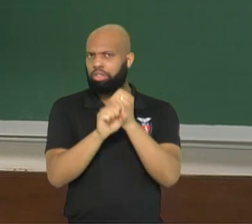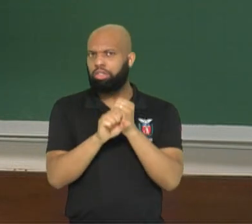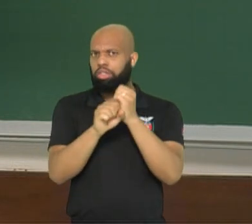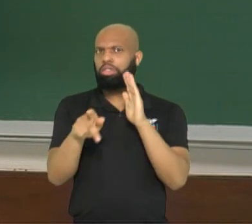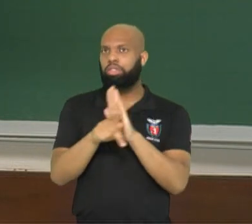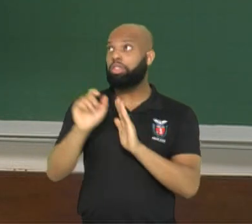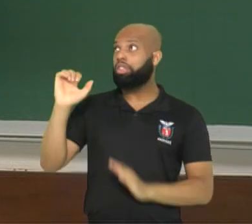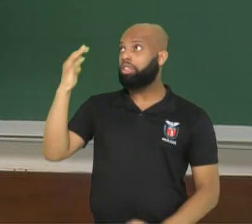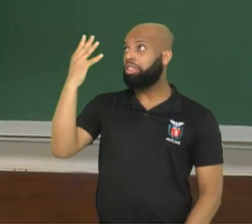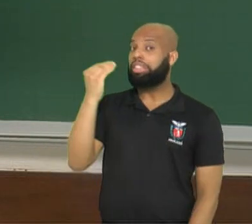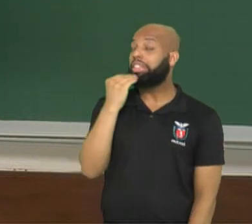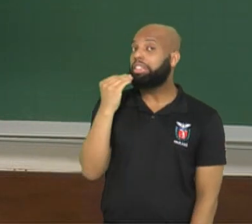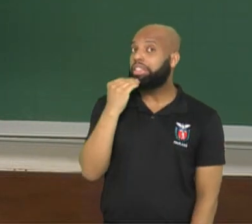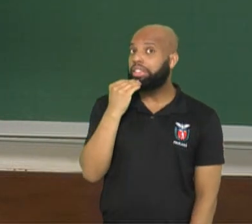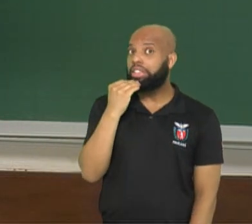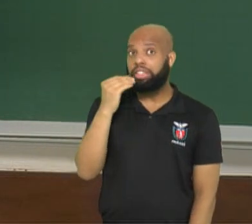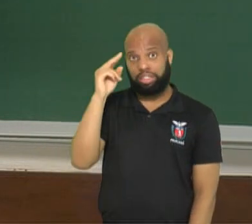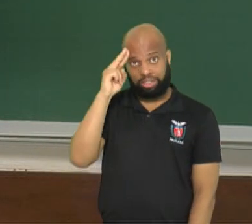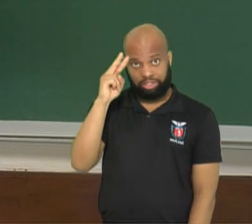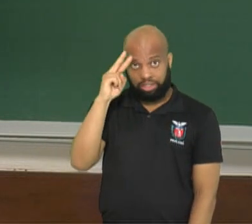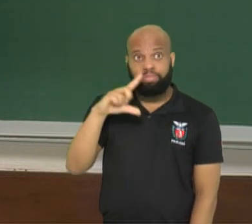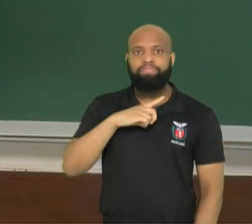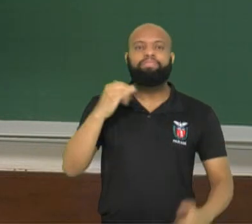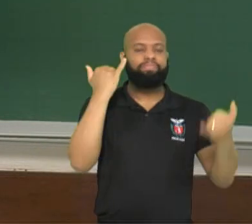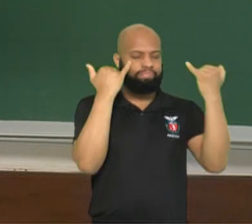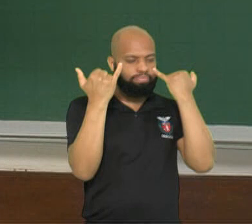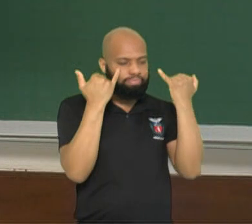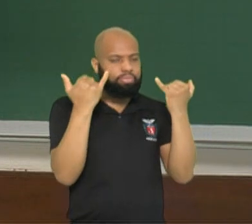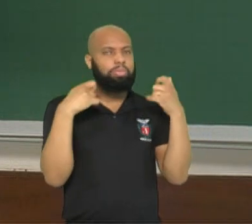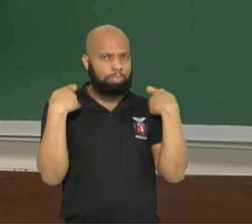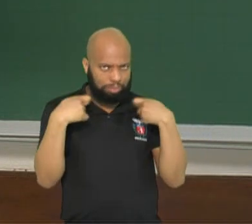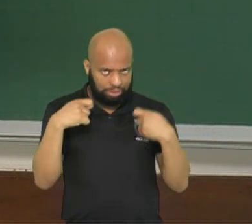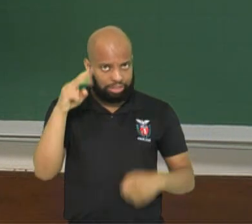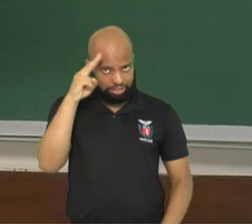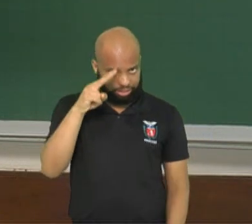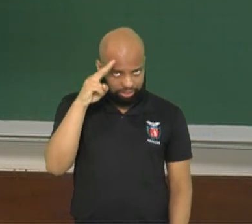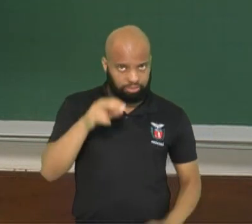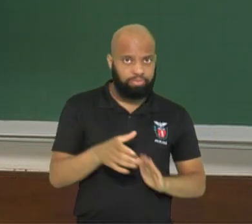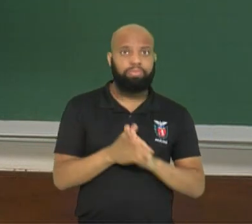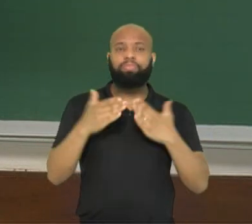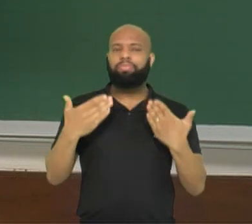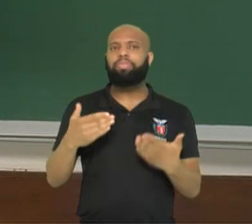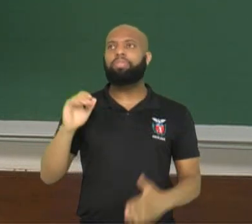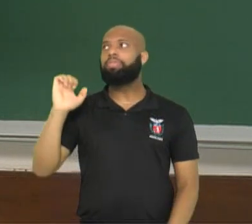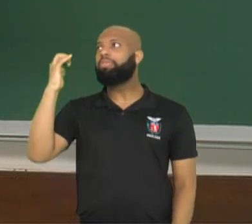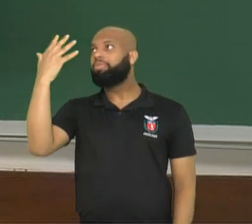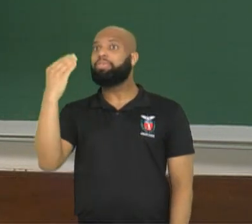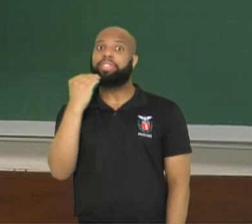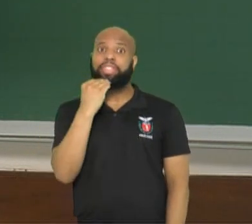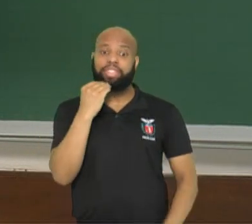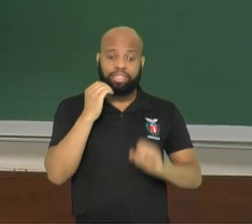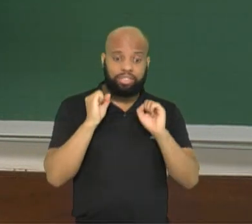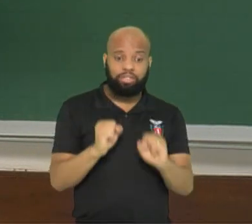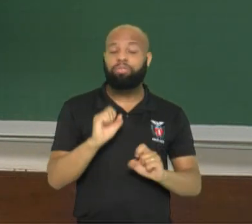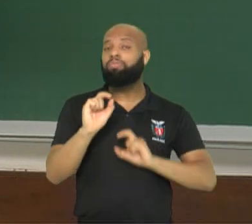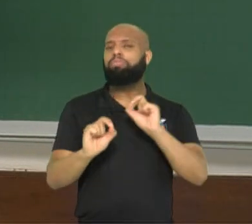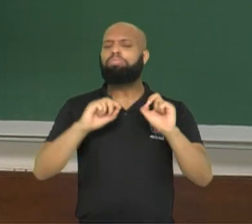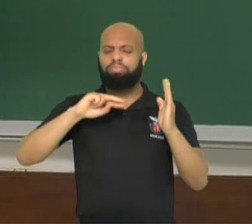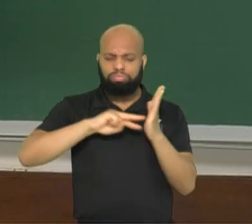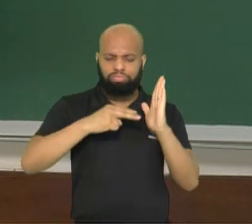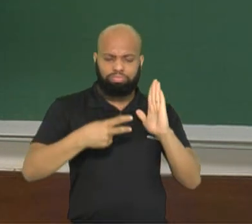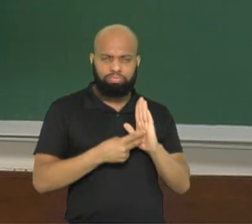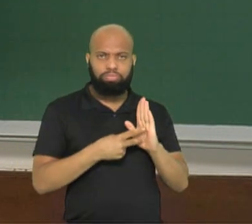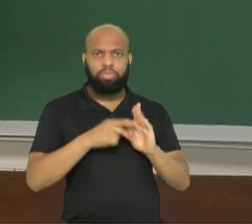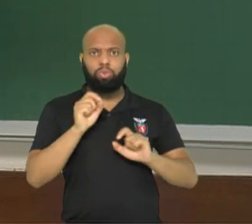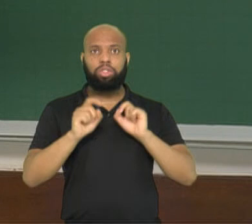uma probabilidade? Lembra das informações que a gente precisa? Então, a probabilidade, ela nada mais é do